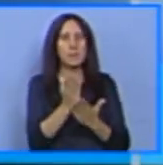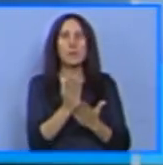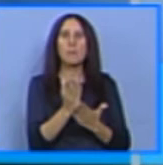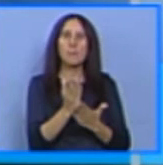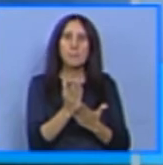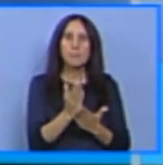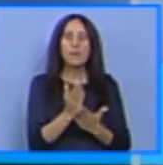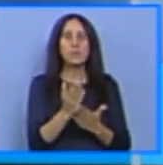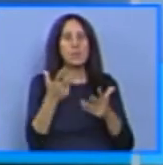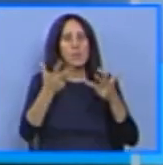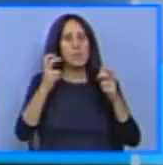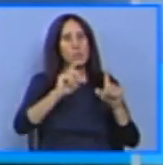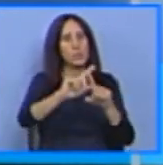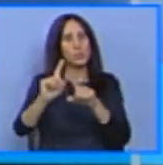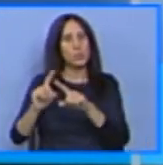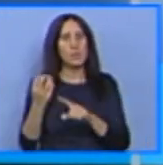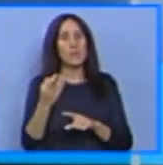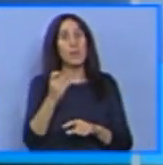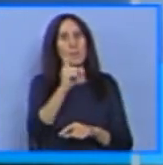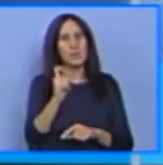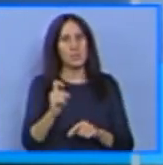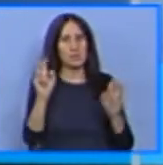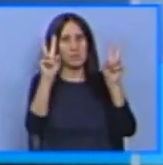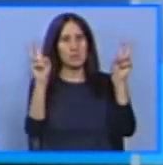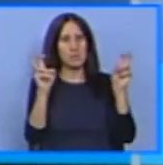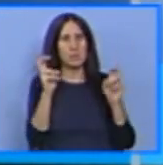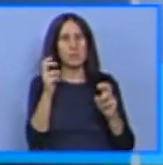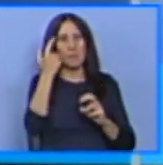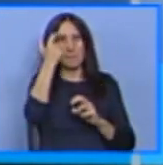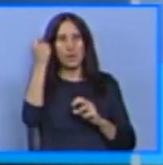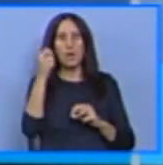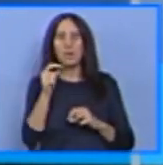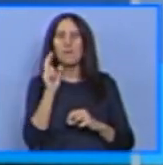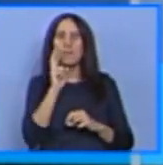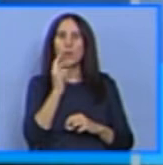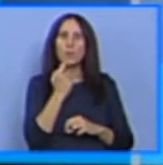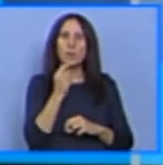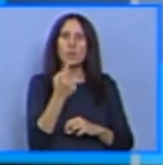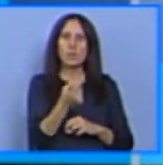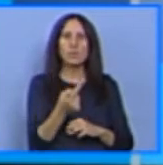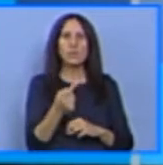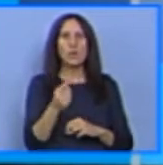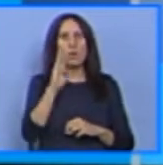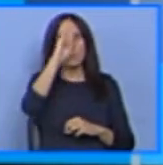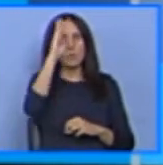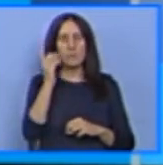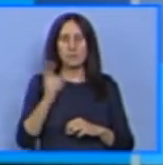sua leitura vá variando, mas que é esta questão precisamente da paz, e que é uma questão que é muito valorizada por sucessivos